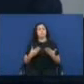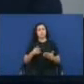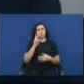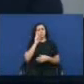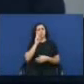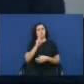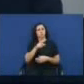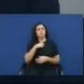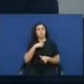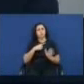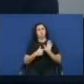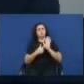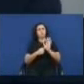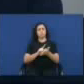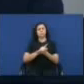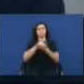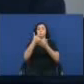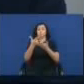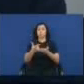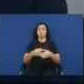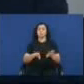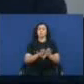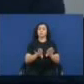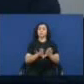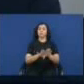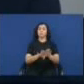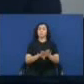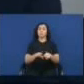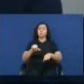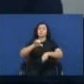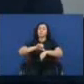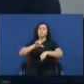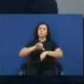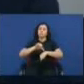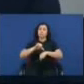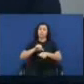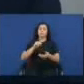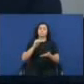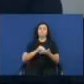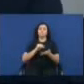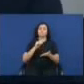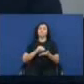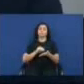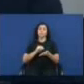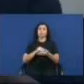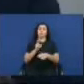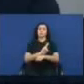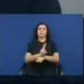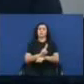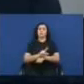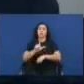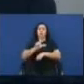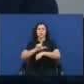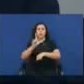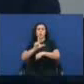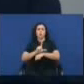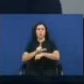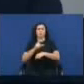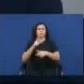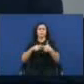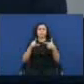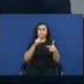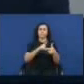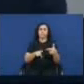tem visto aí, saiu no jornal também, que o centro hoje está faltando segurança, lojas sendo invadidas, havendo até